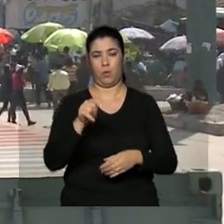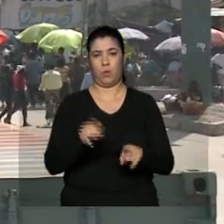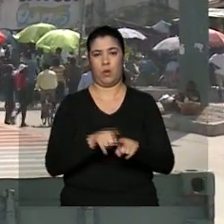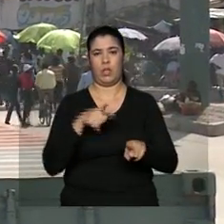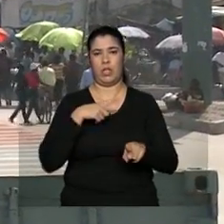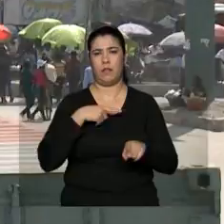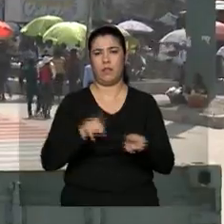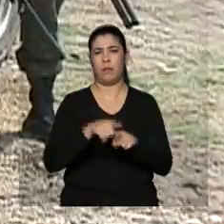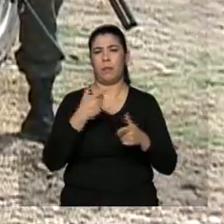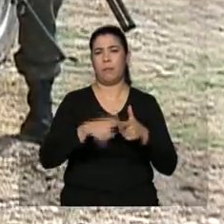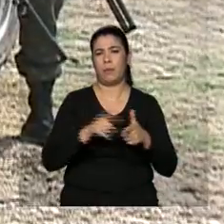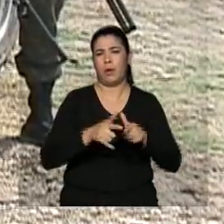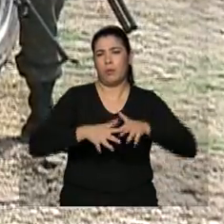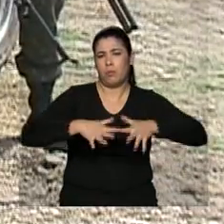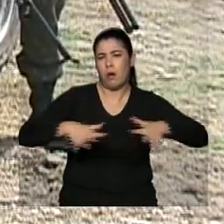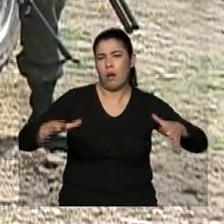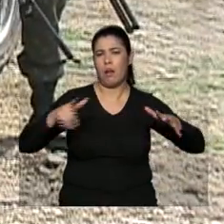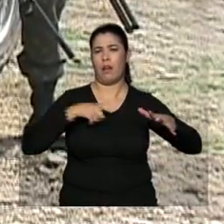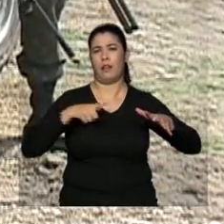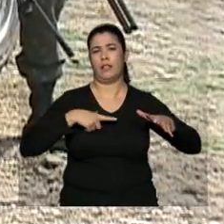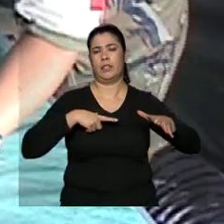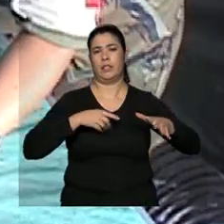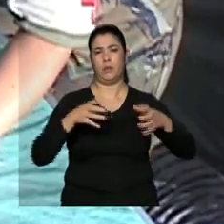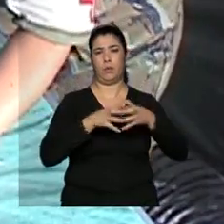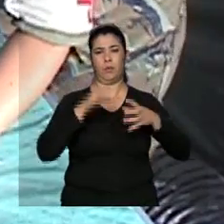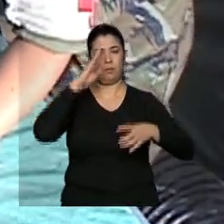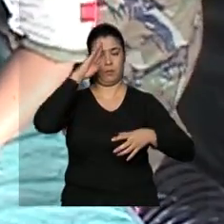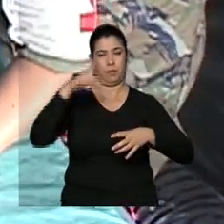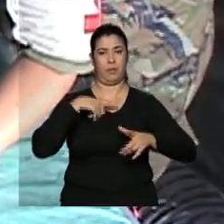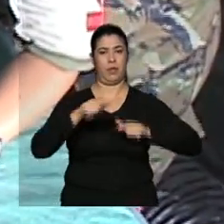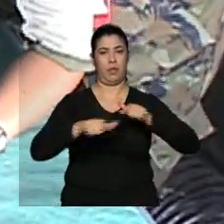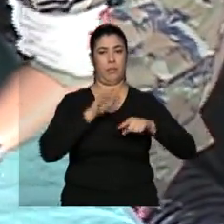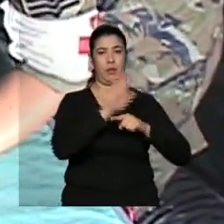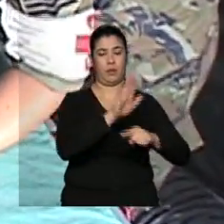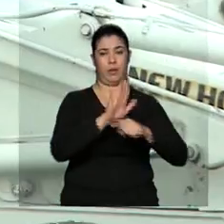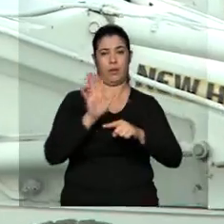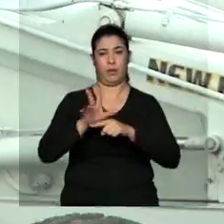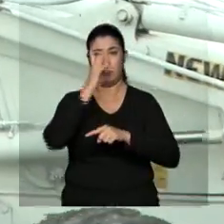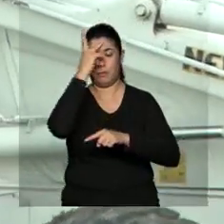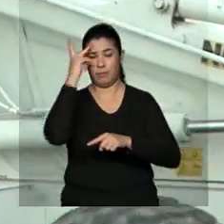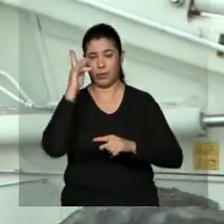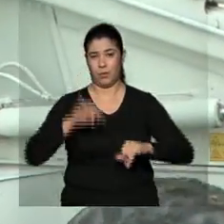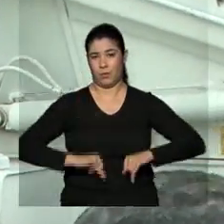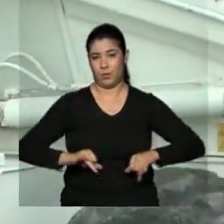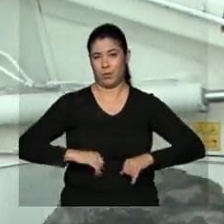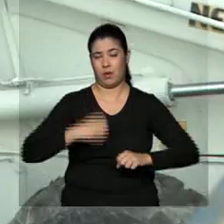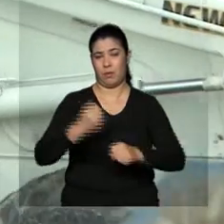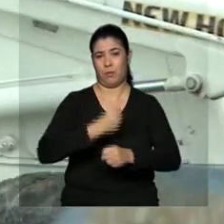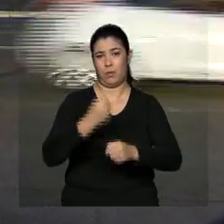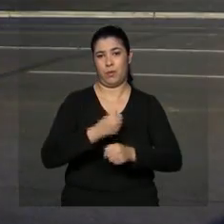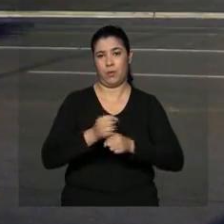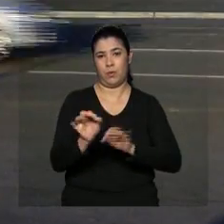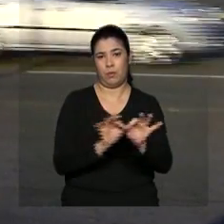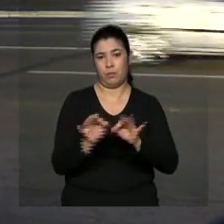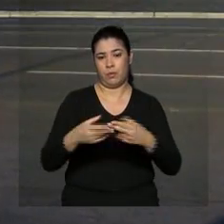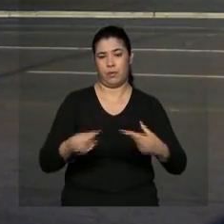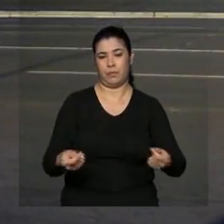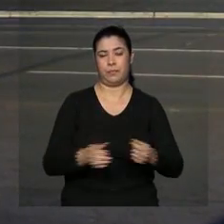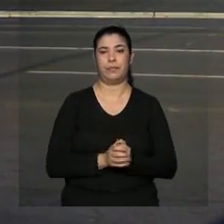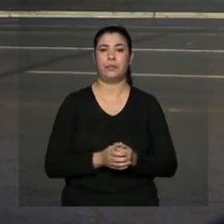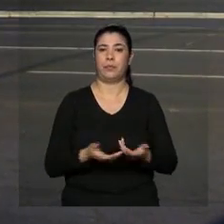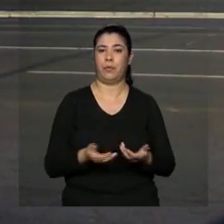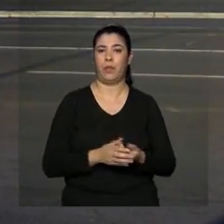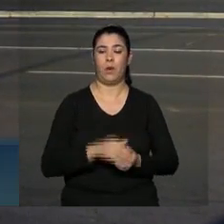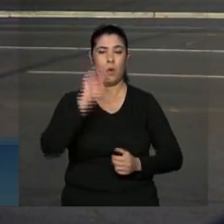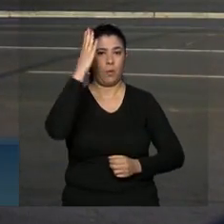janeiro de 2010, as Forças Armadas brasileiras trabalharam no socorro às vítimas e na reconstrução de estrutura. O Brasil participa